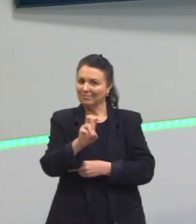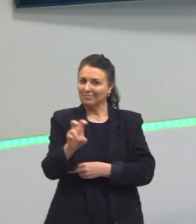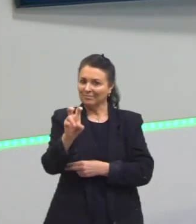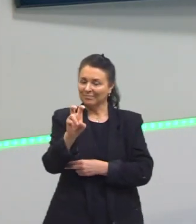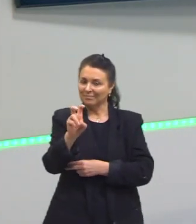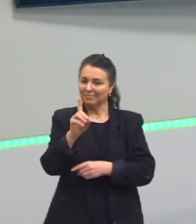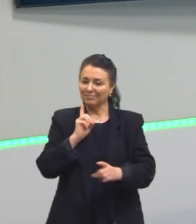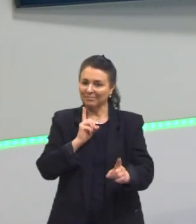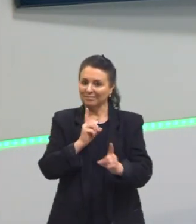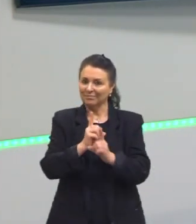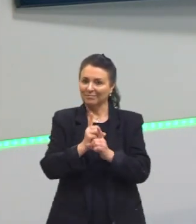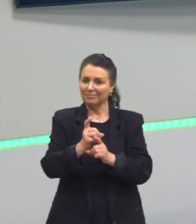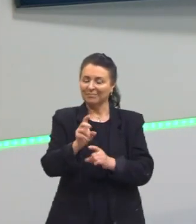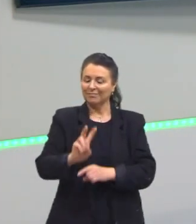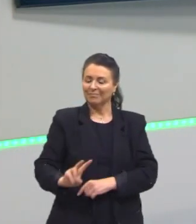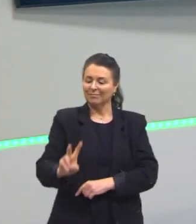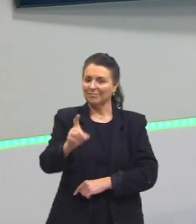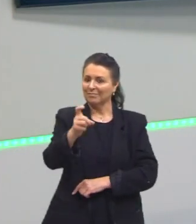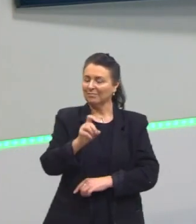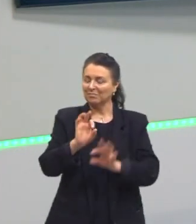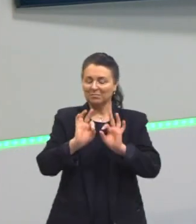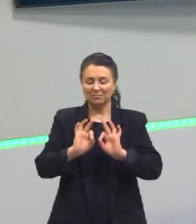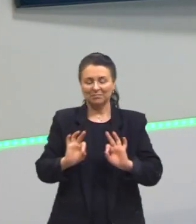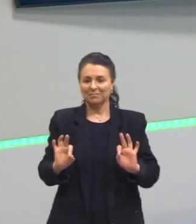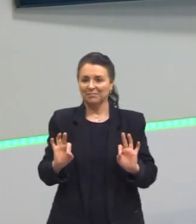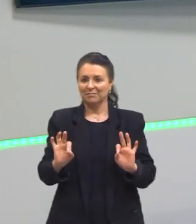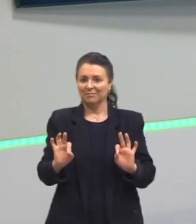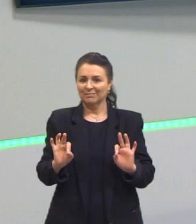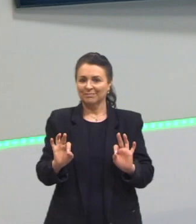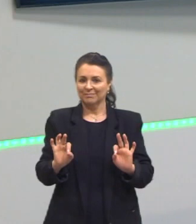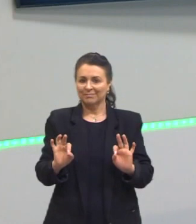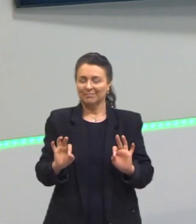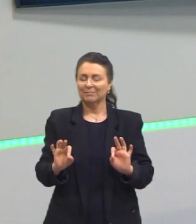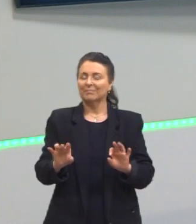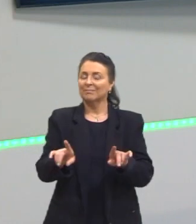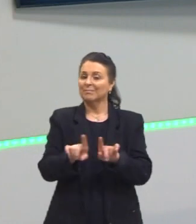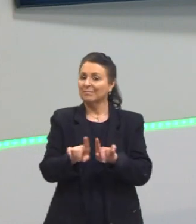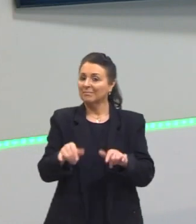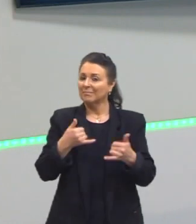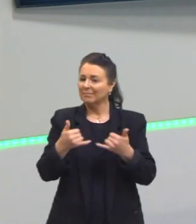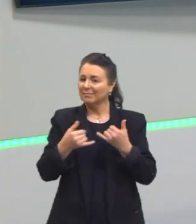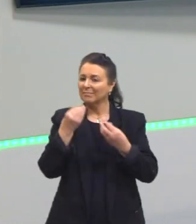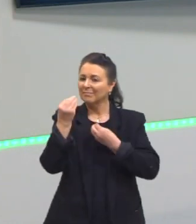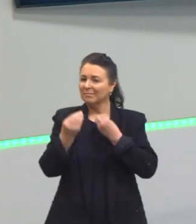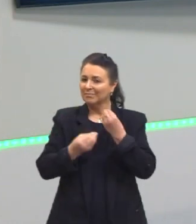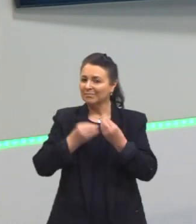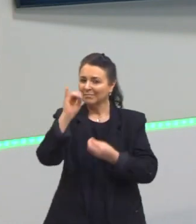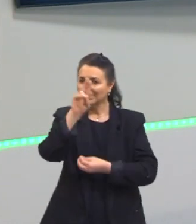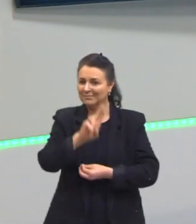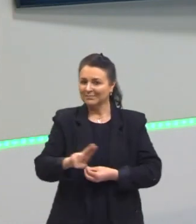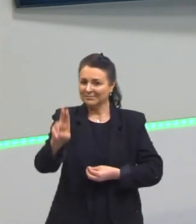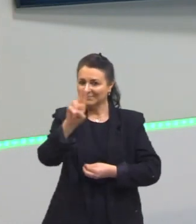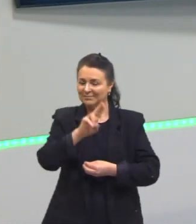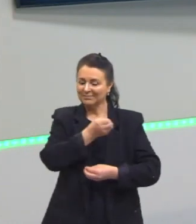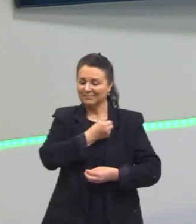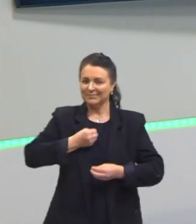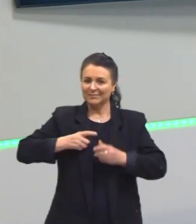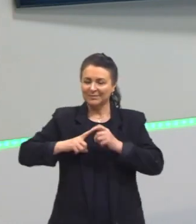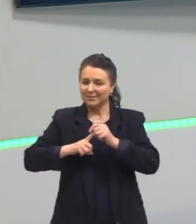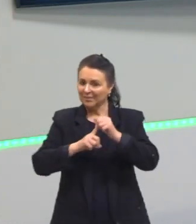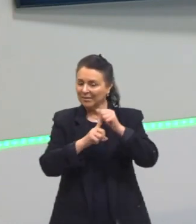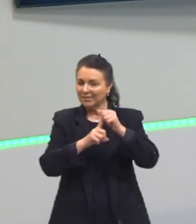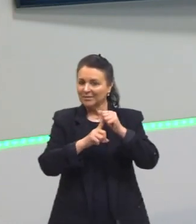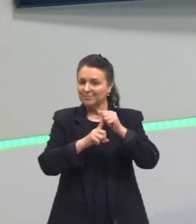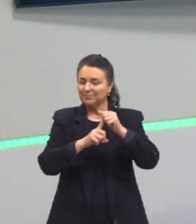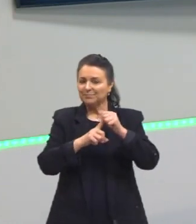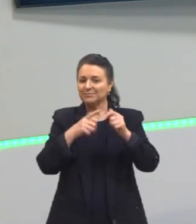de x normalmente, tá? Mas é só um exemplo para a gente entender como utilizar o determinante em uma situação